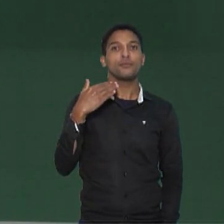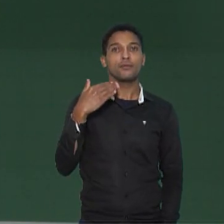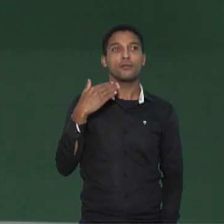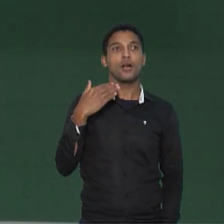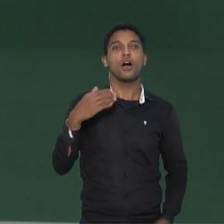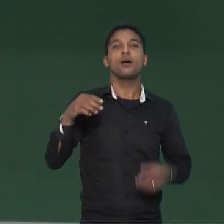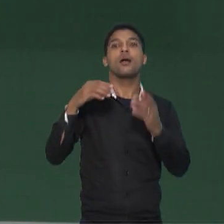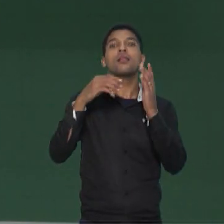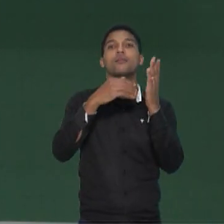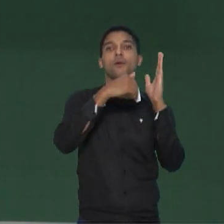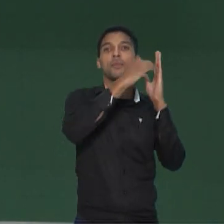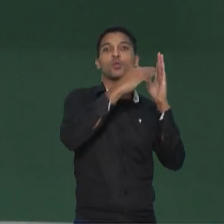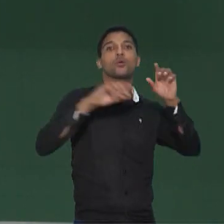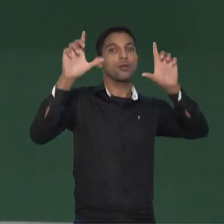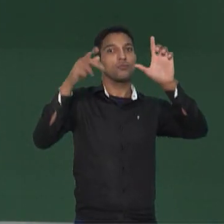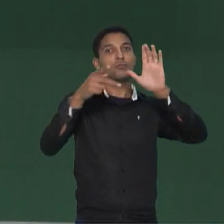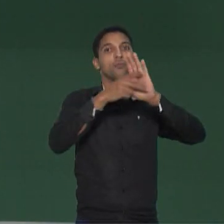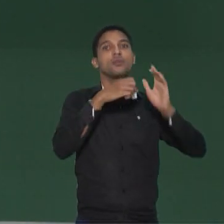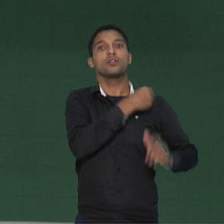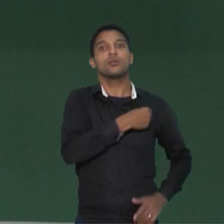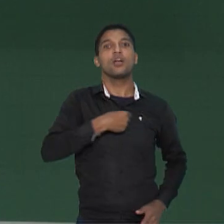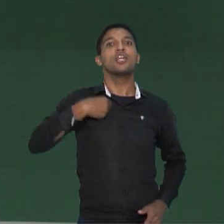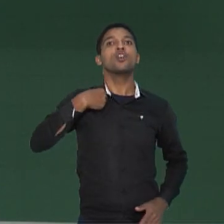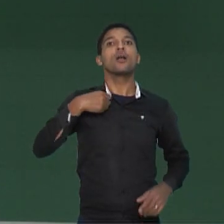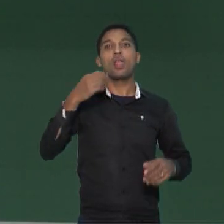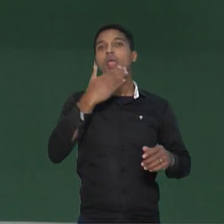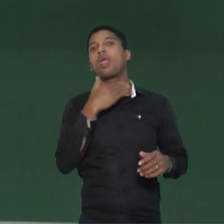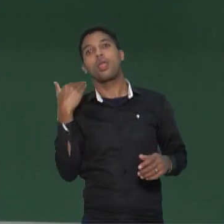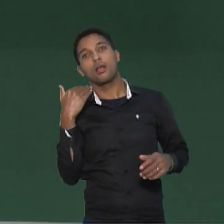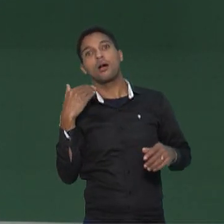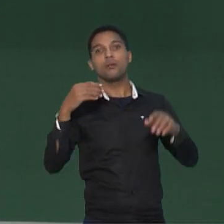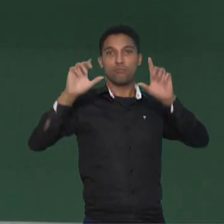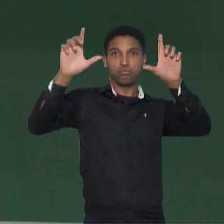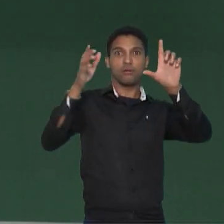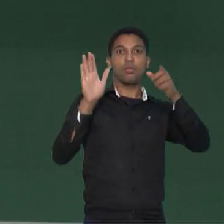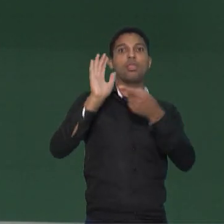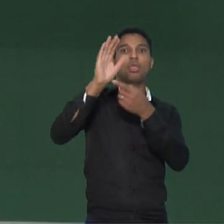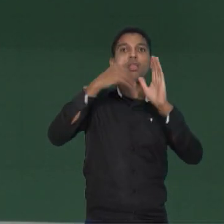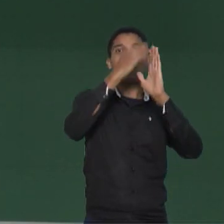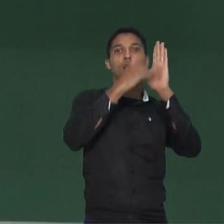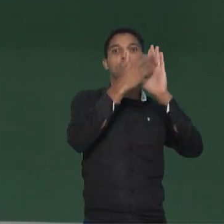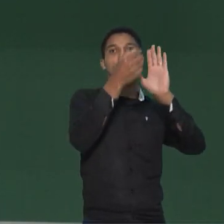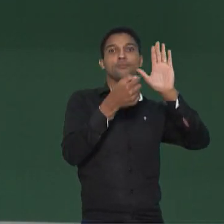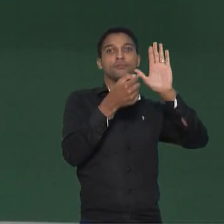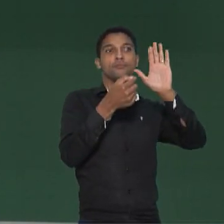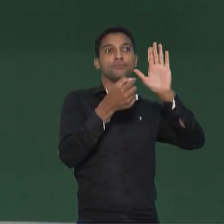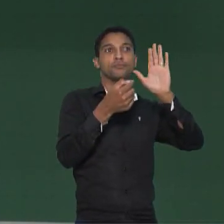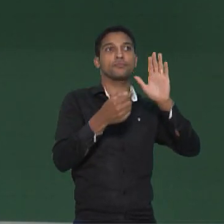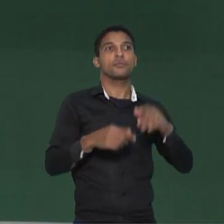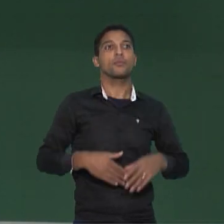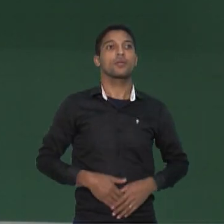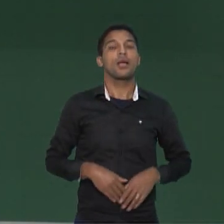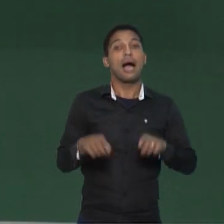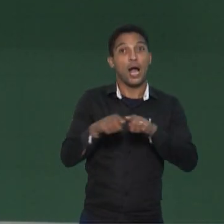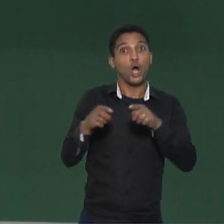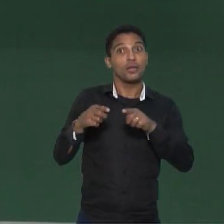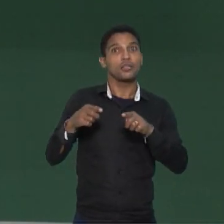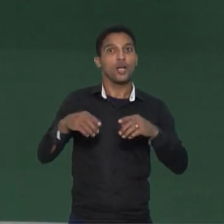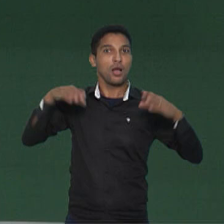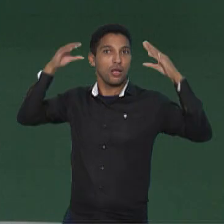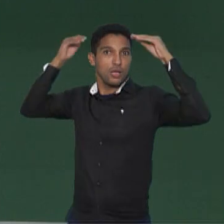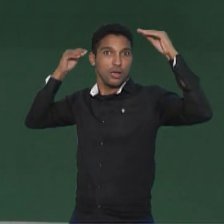também influenciada, né? Esse aqui também, o Imperador Napoleão, ele era o grande pintor da família de